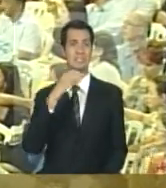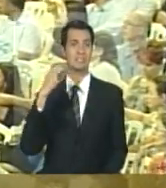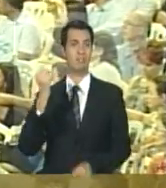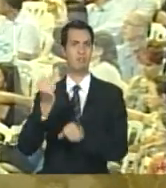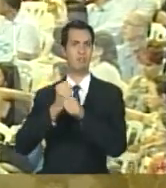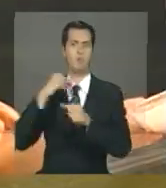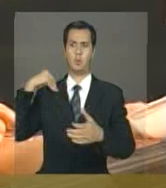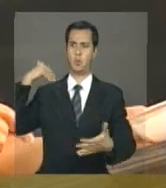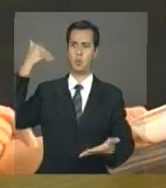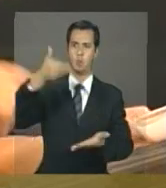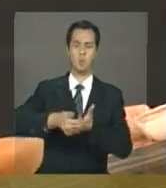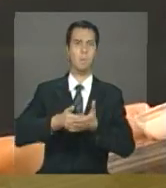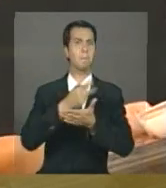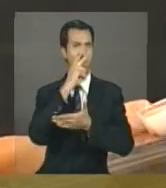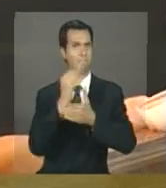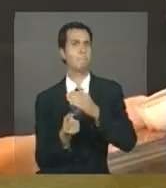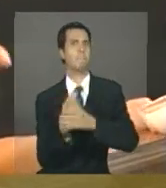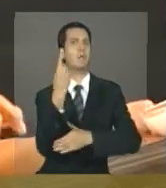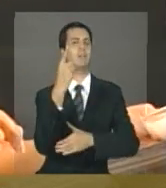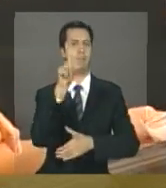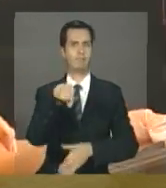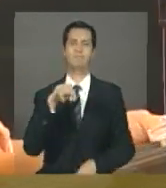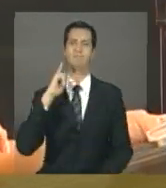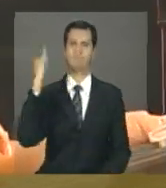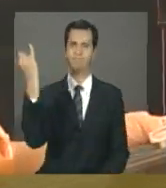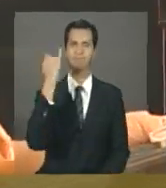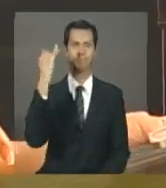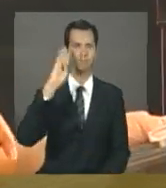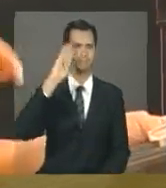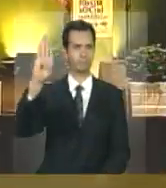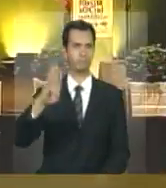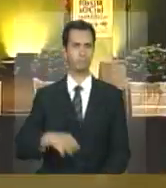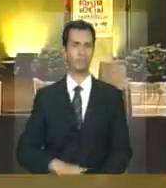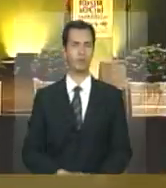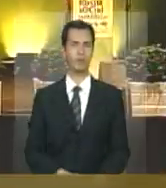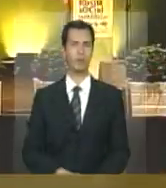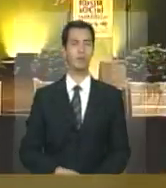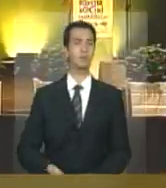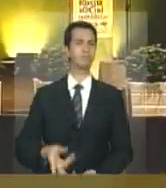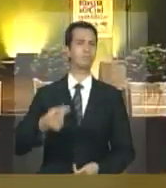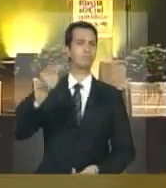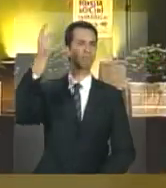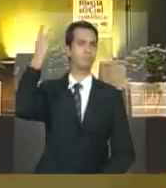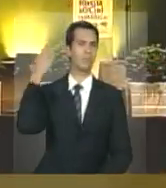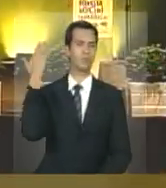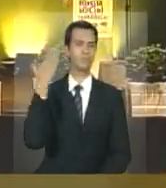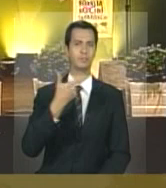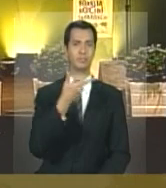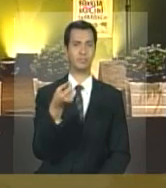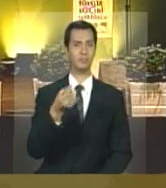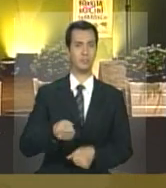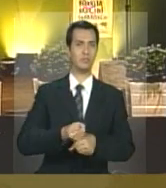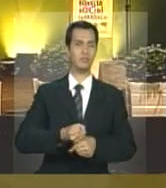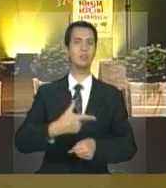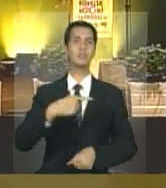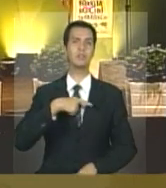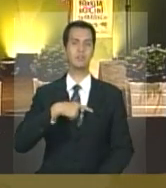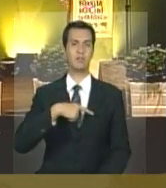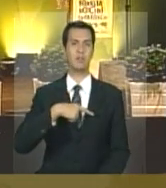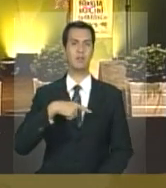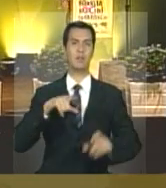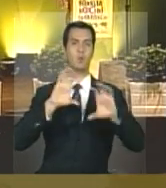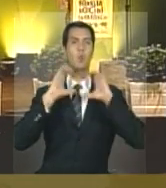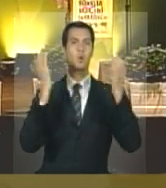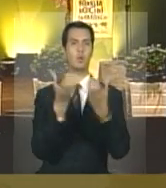20 anos após a Eco 92, nós éramos para comemorarmos no mundo